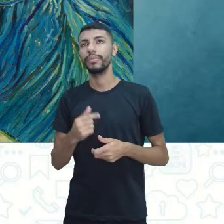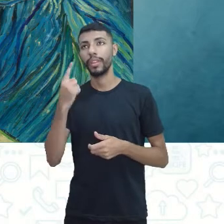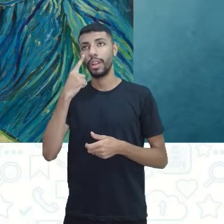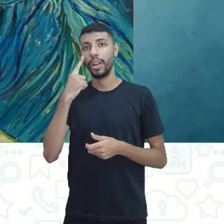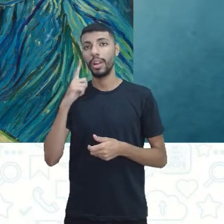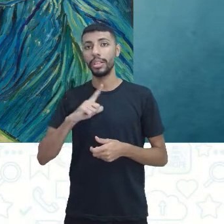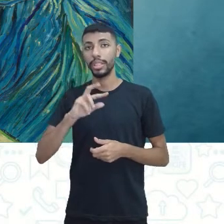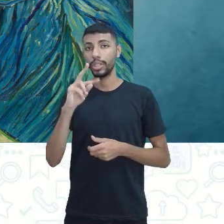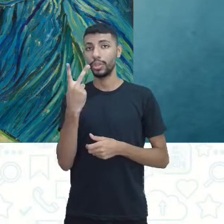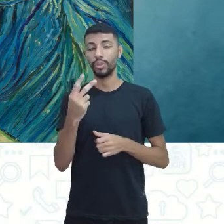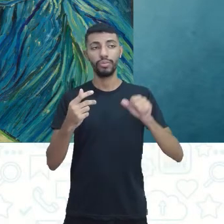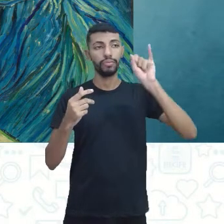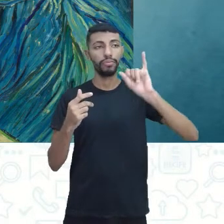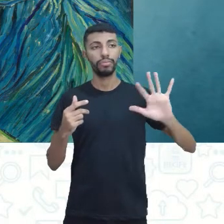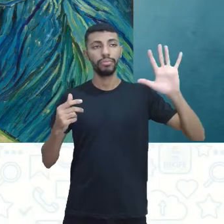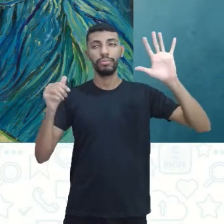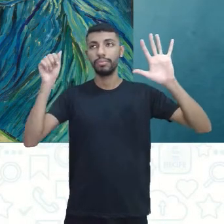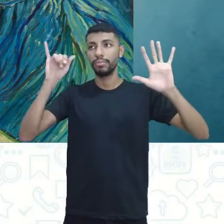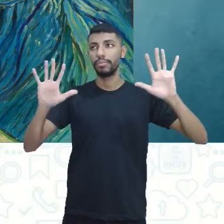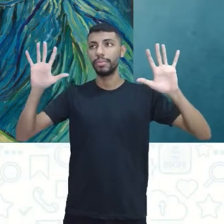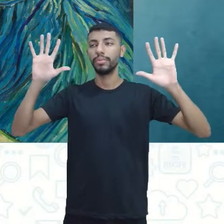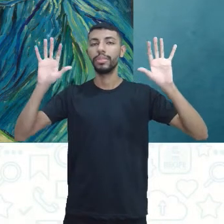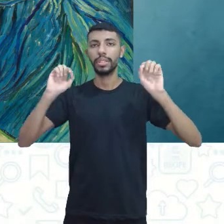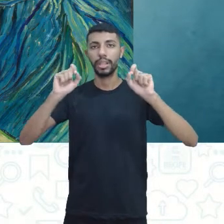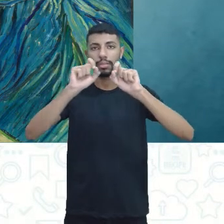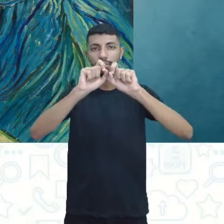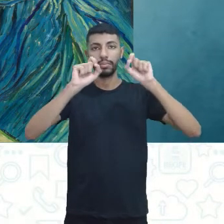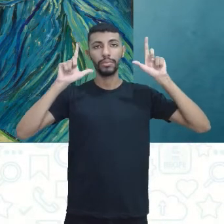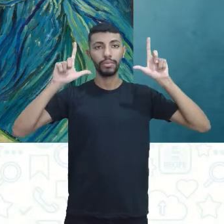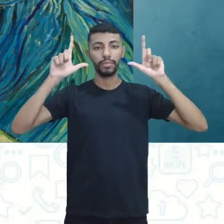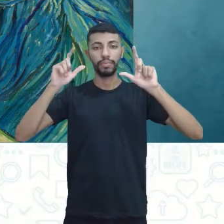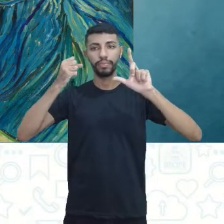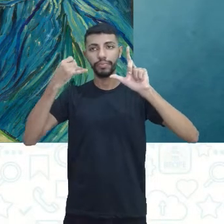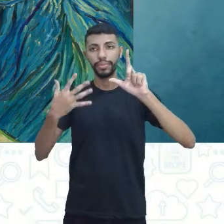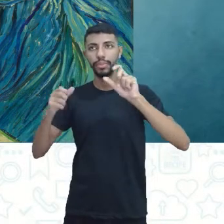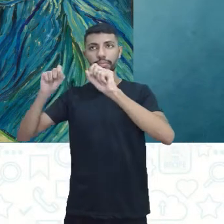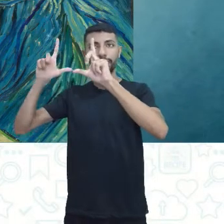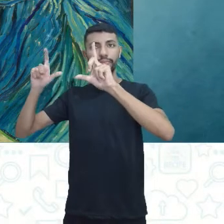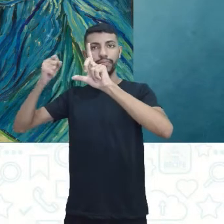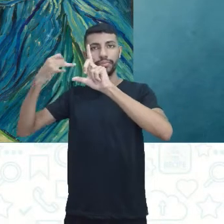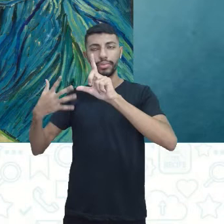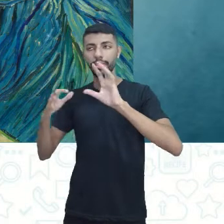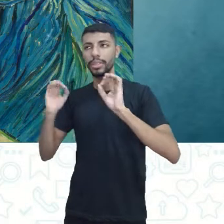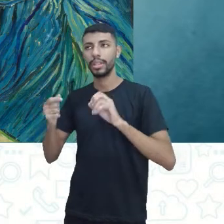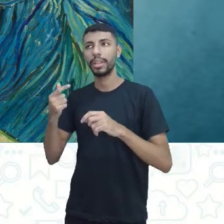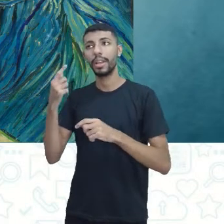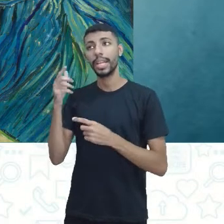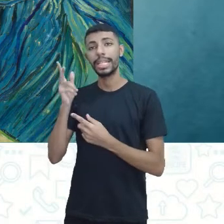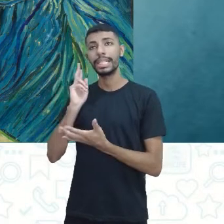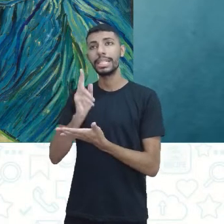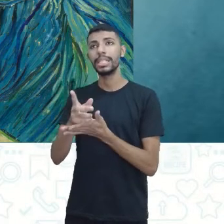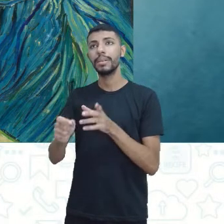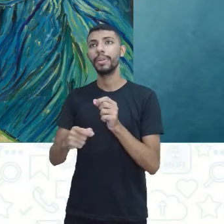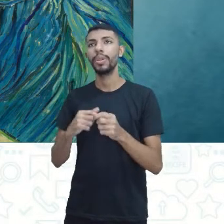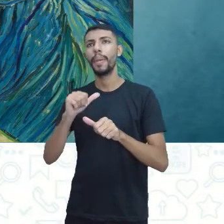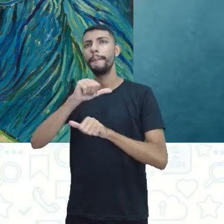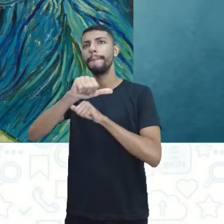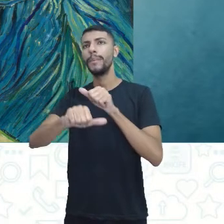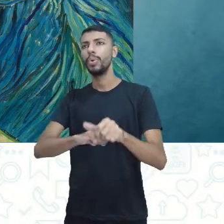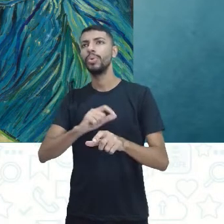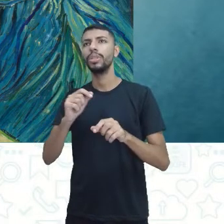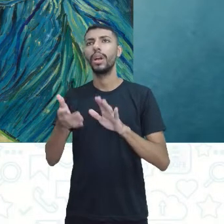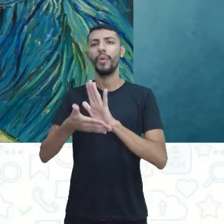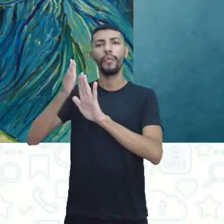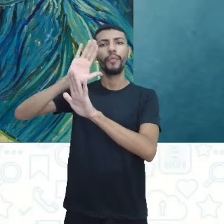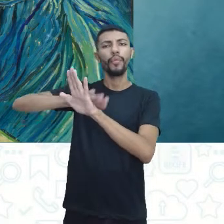gente já viu no começo da aula, e um outro para você ver como ele vai sempre, inclusive ele muda a pose, ele vai mudar o fundo,